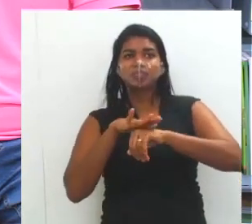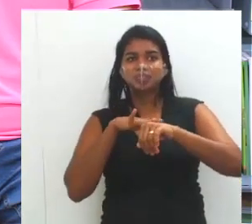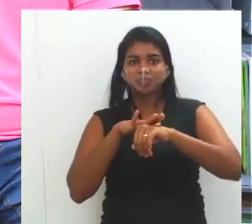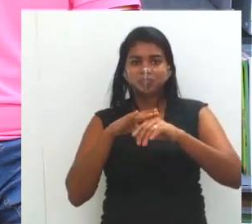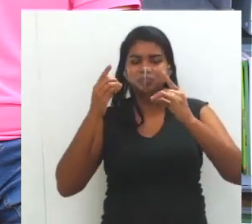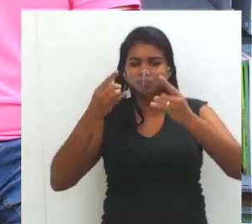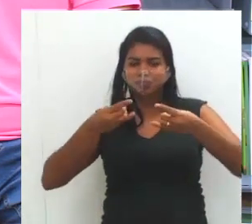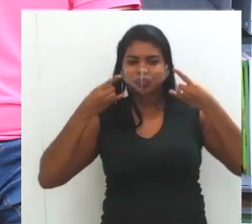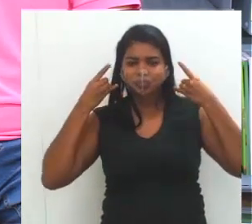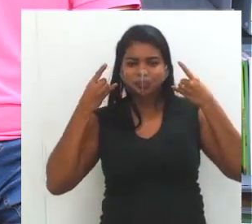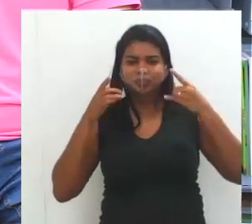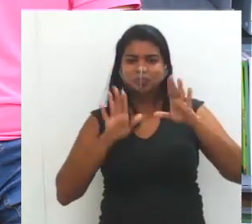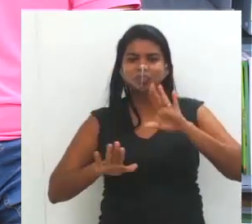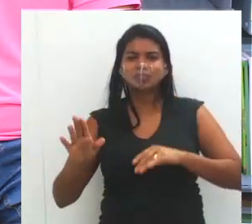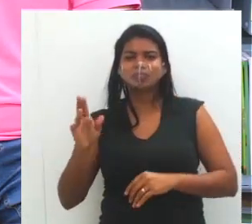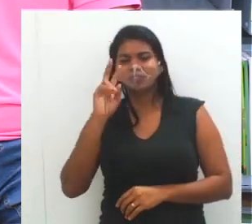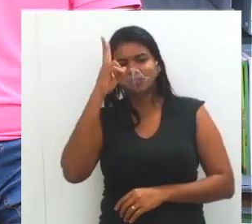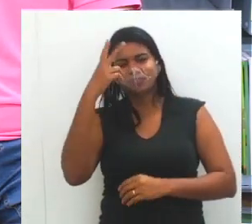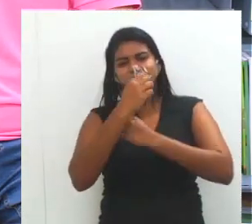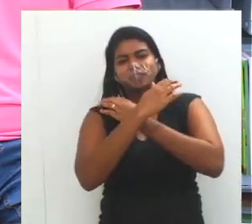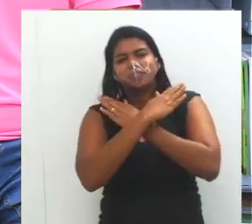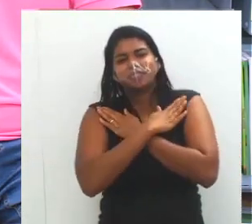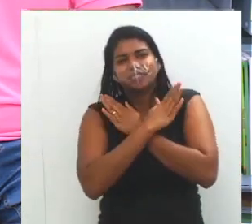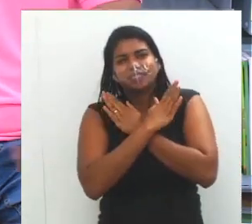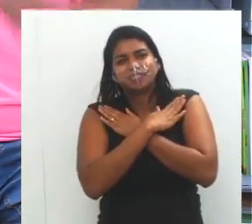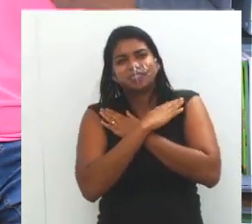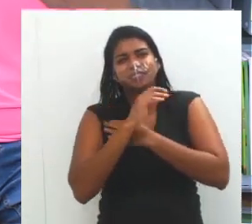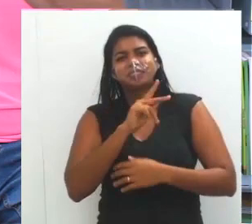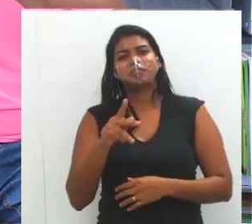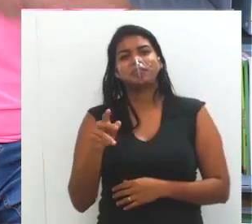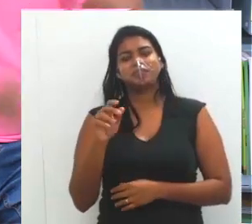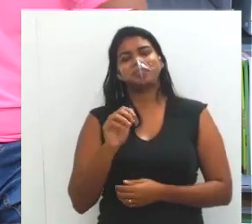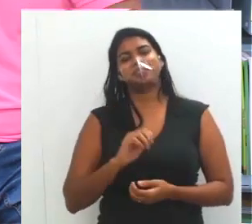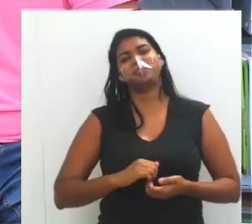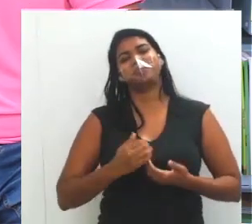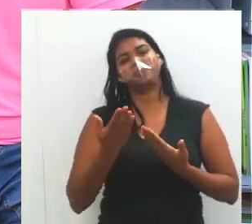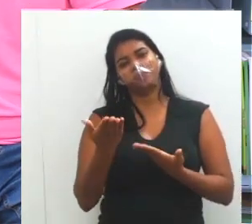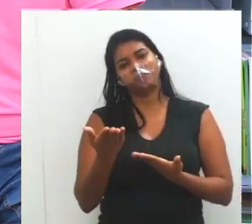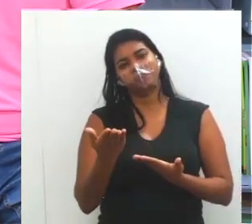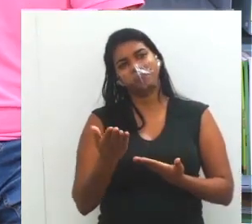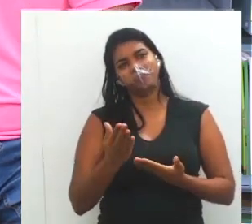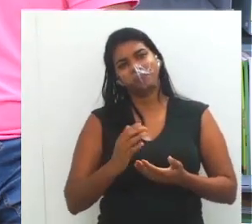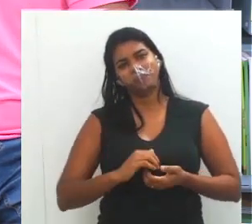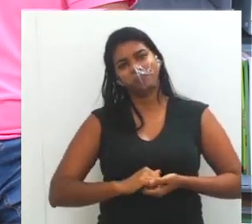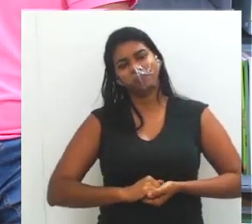amiguinhos, mas de máscara. Forte abraço do professor Robson e professor Samuel Lira.